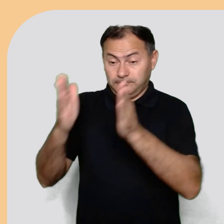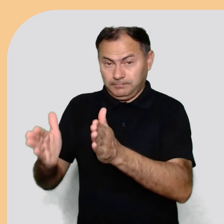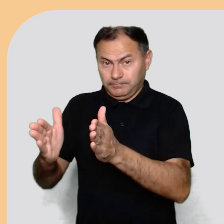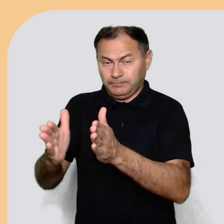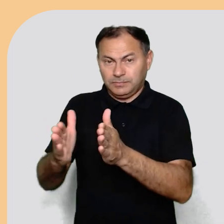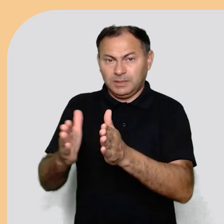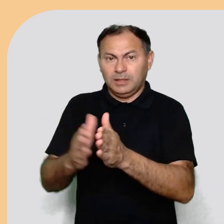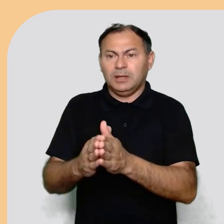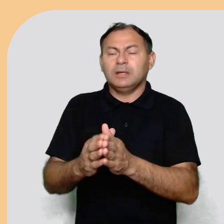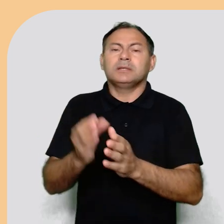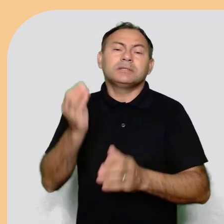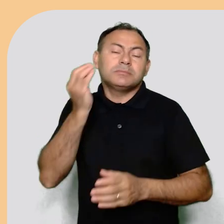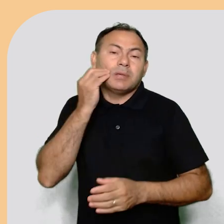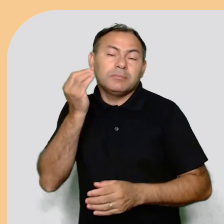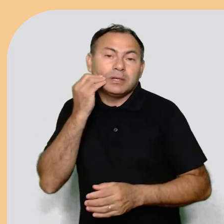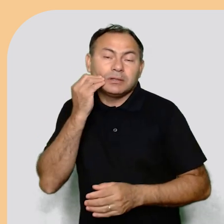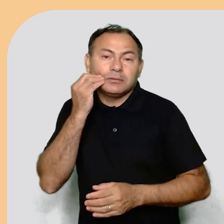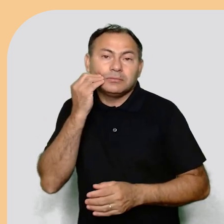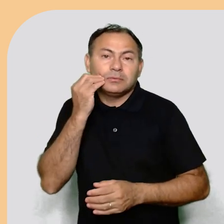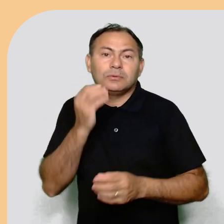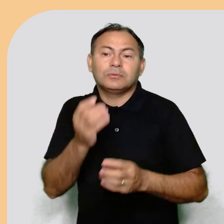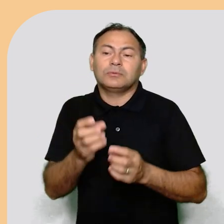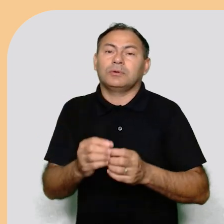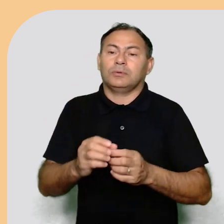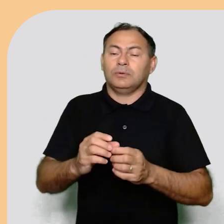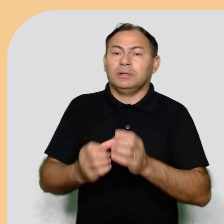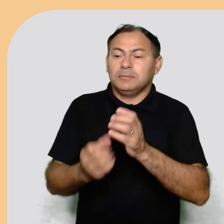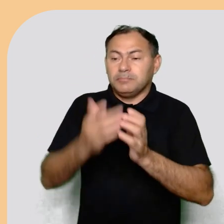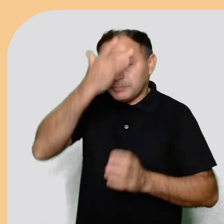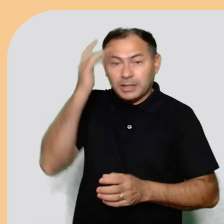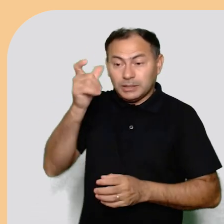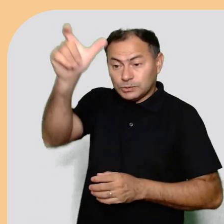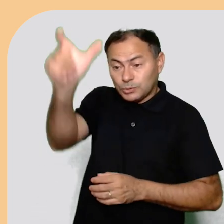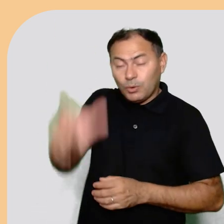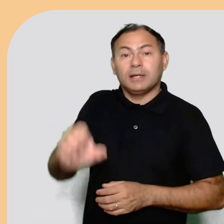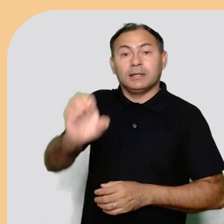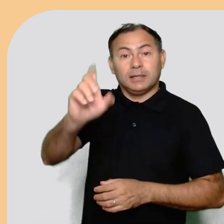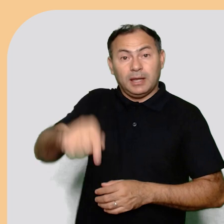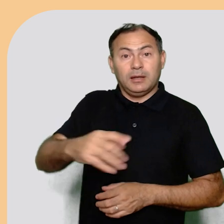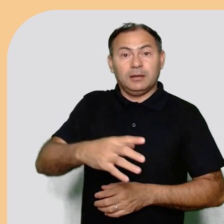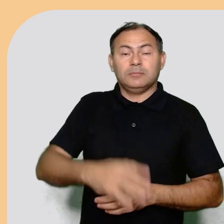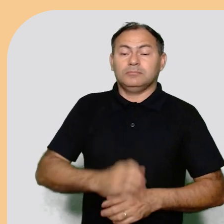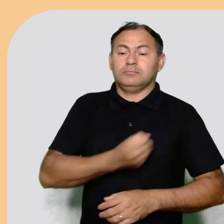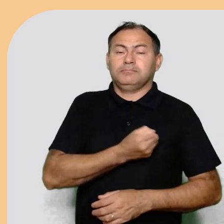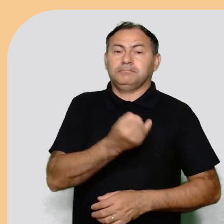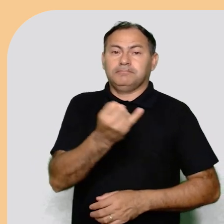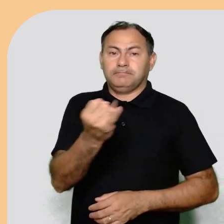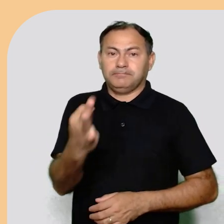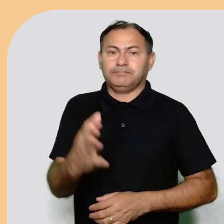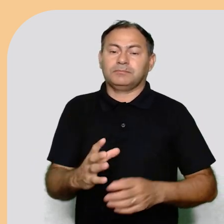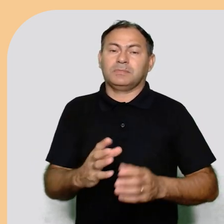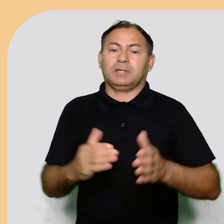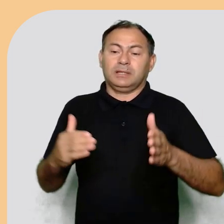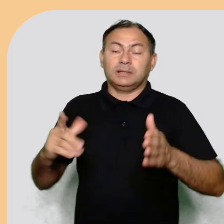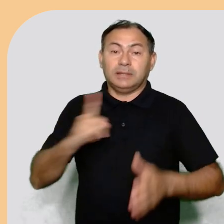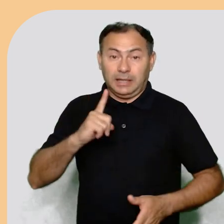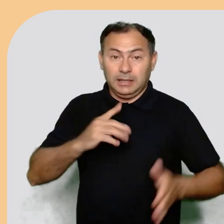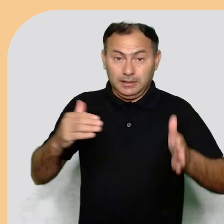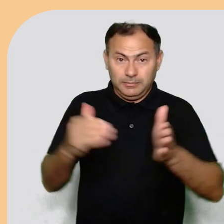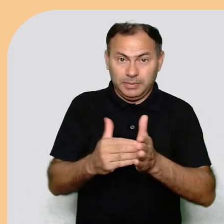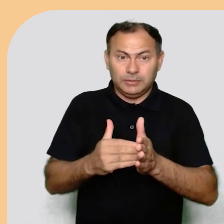parte, ele se experimenta como criatura que é, multiplamente